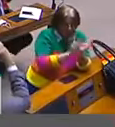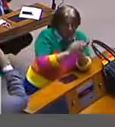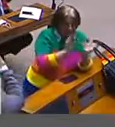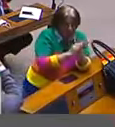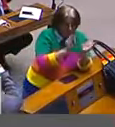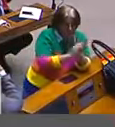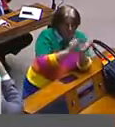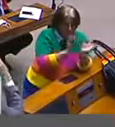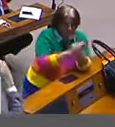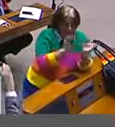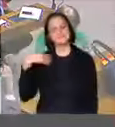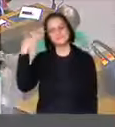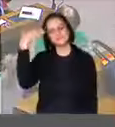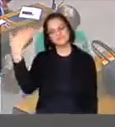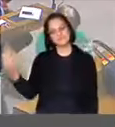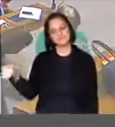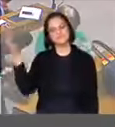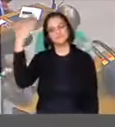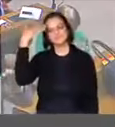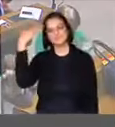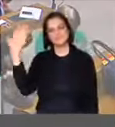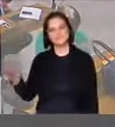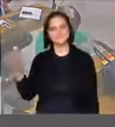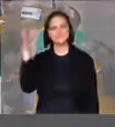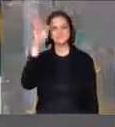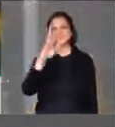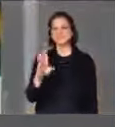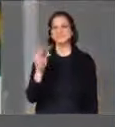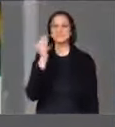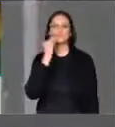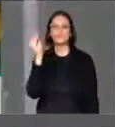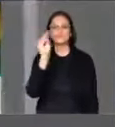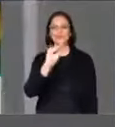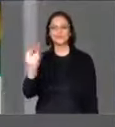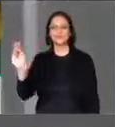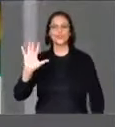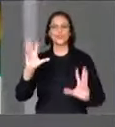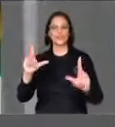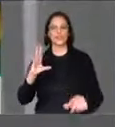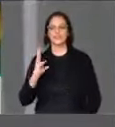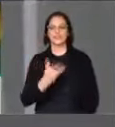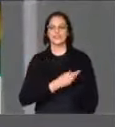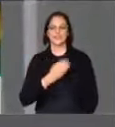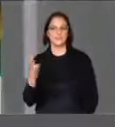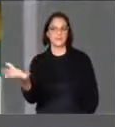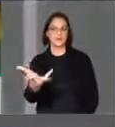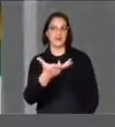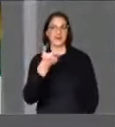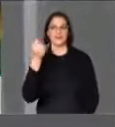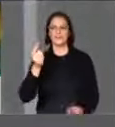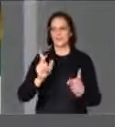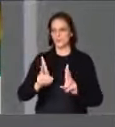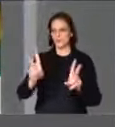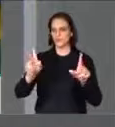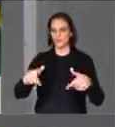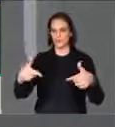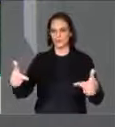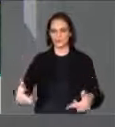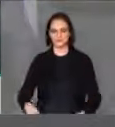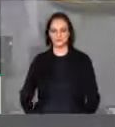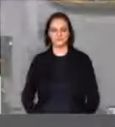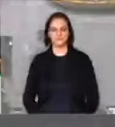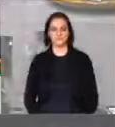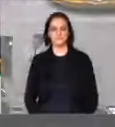Obrigada. Obrigada, Brasil. Beijo para vocês, todas as trans maravilhosas. Continuem na luta. Obrigada, obrigada,